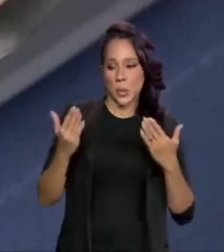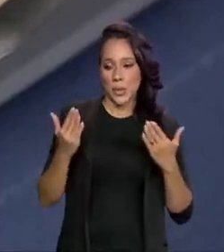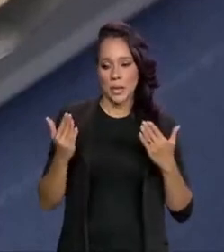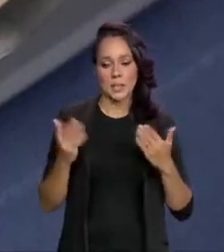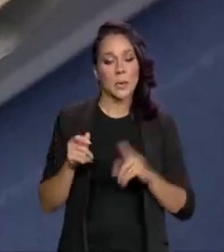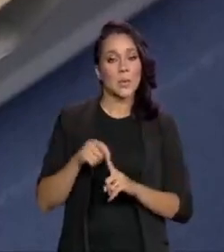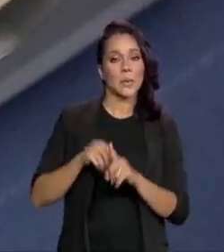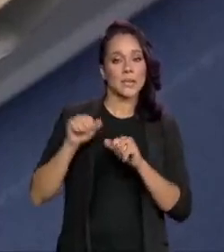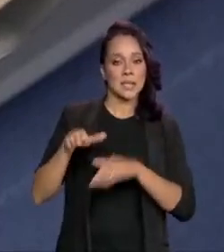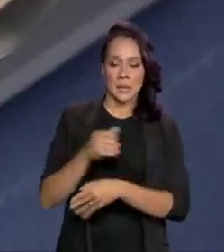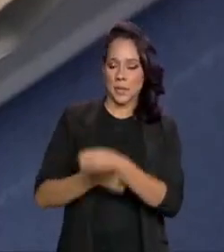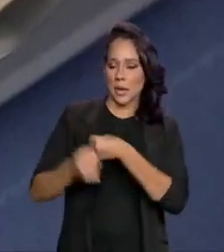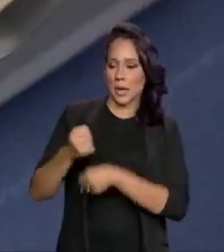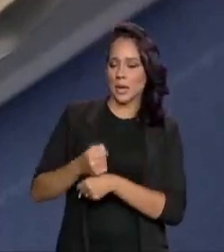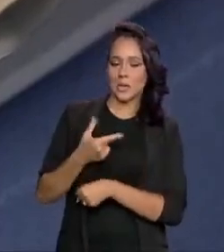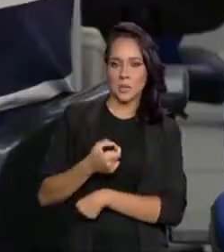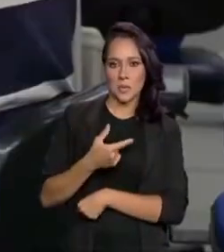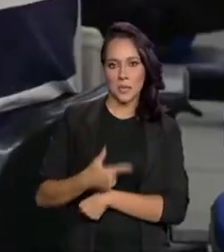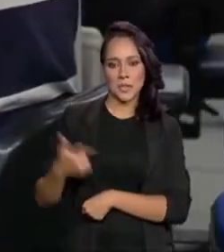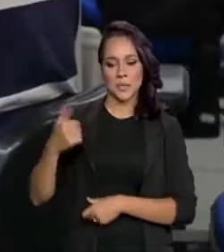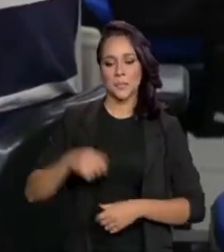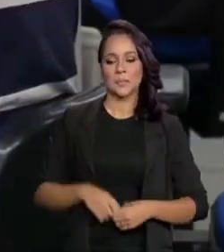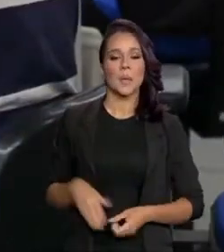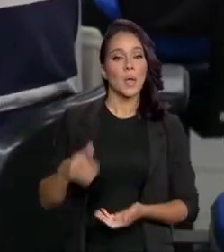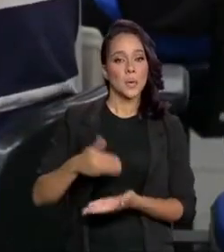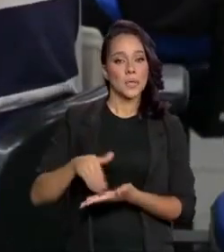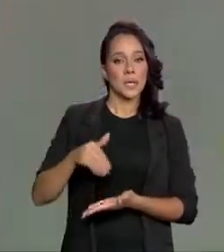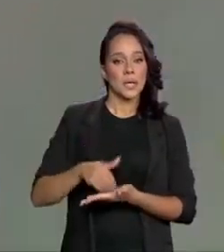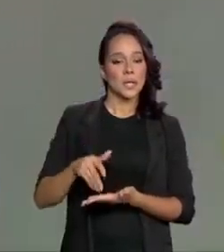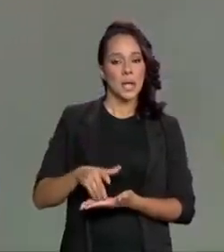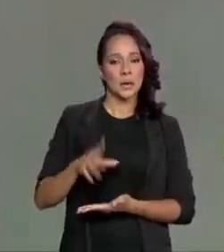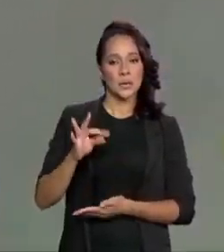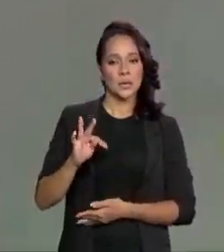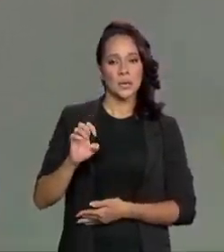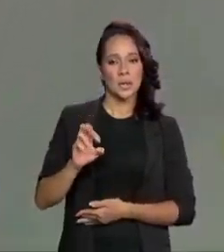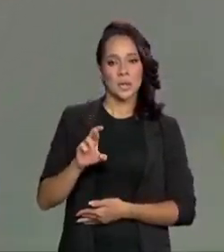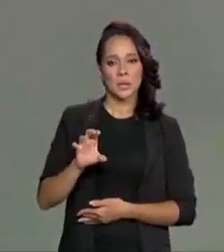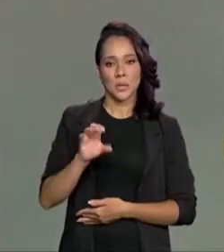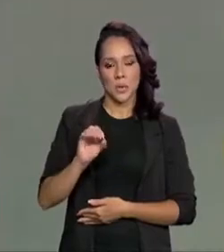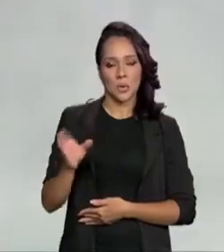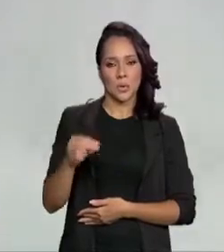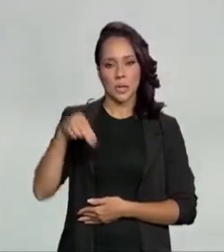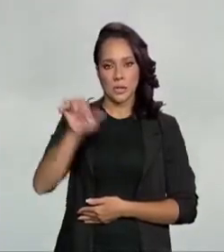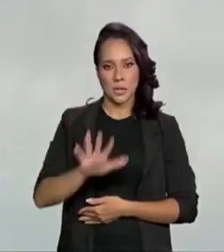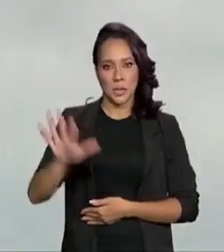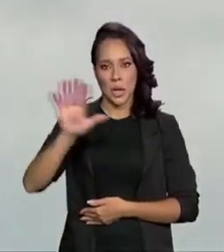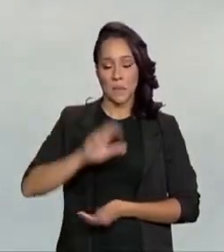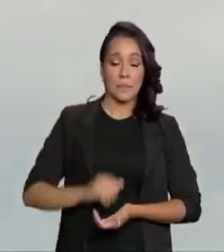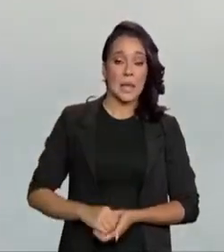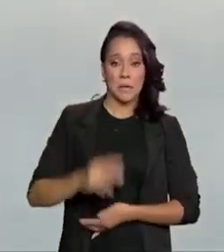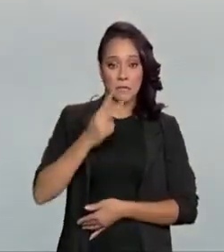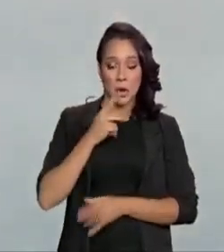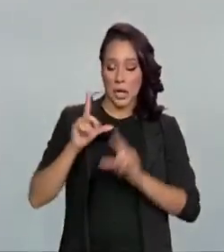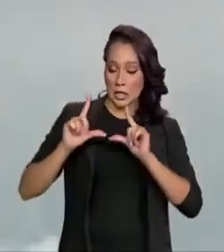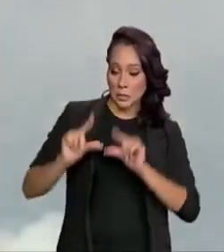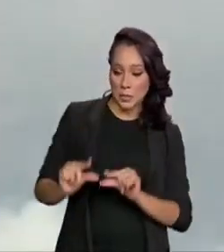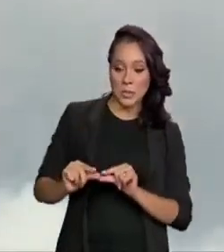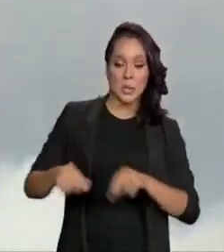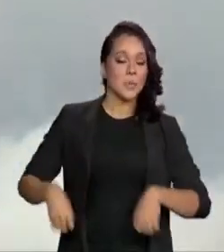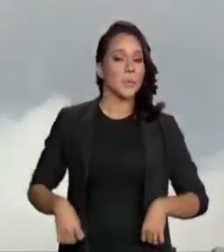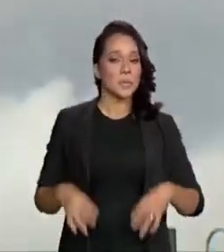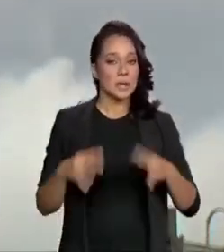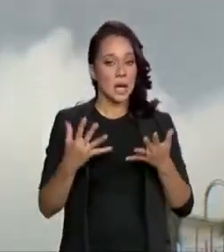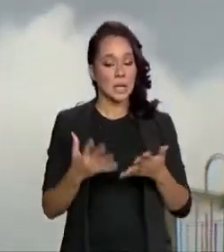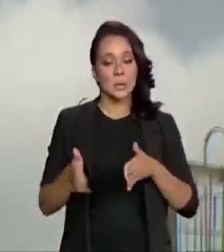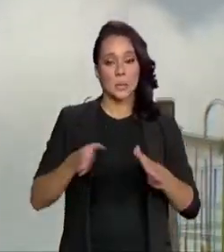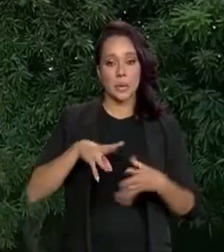com setembro de 2021. O secretário do Tesouro Nacional, Paulo Valle, ressaltou que a redução da despesa